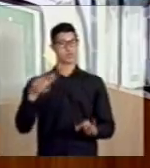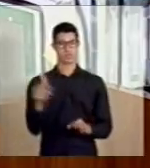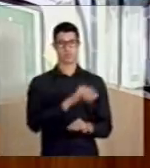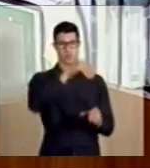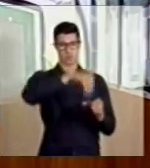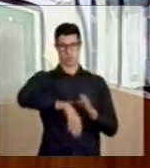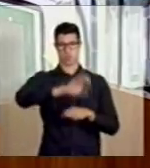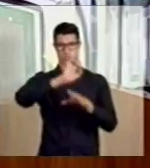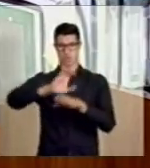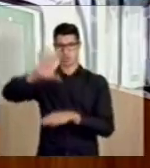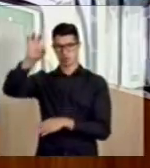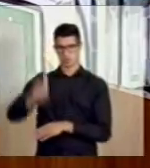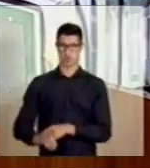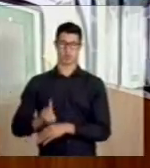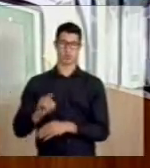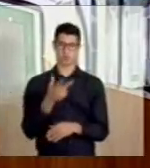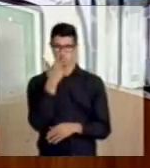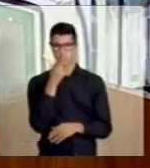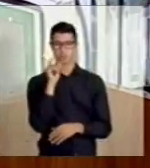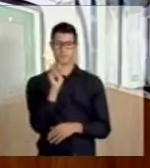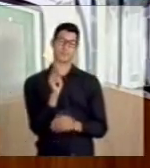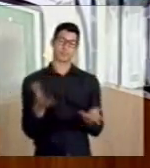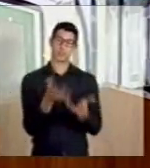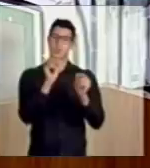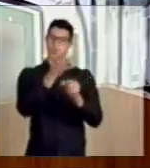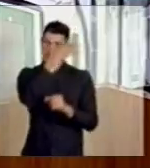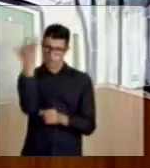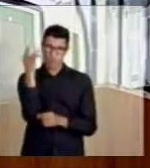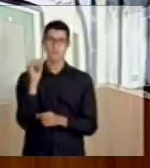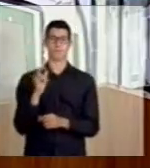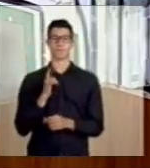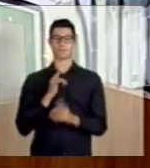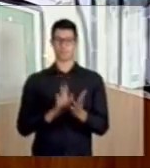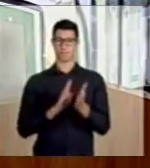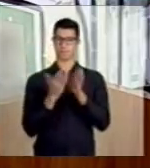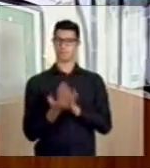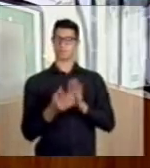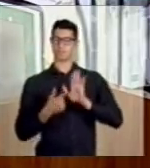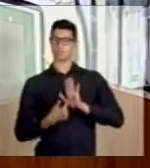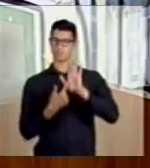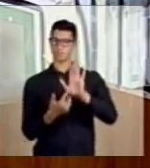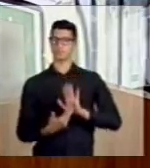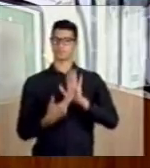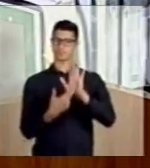Estado Democrático de Direito, considerada a circunstância de que as pessoas transgêneros